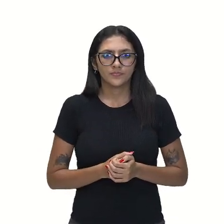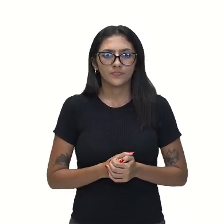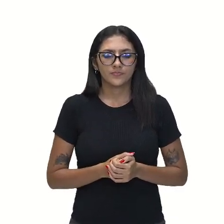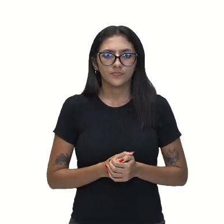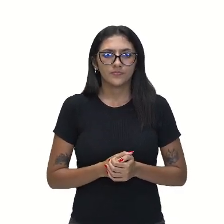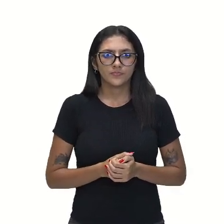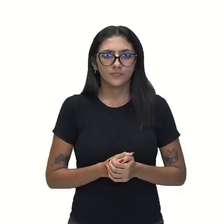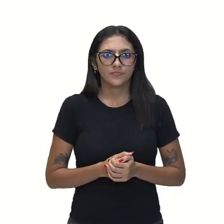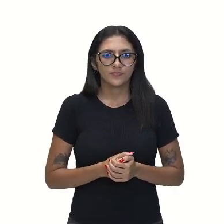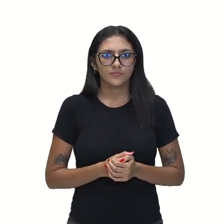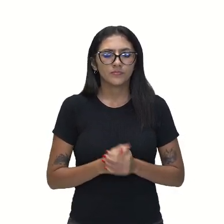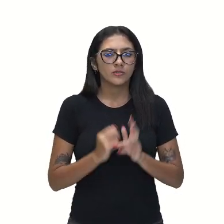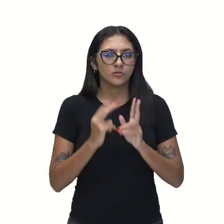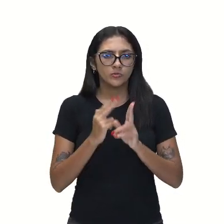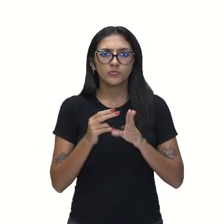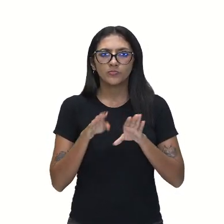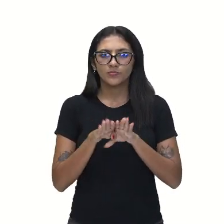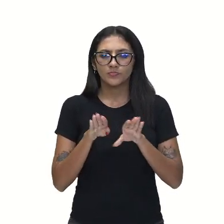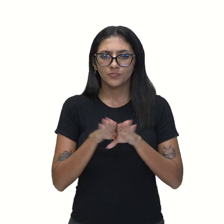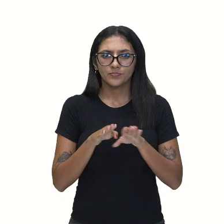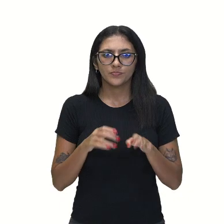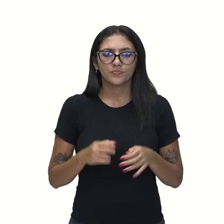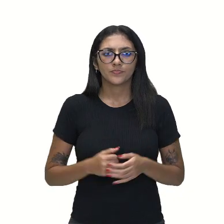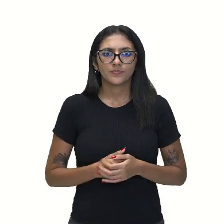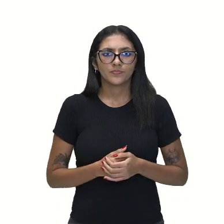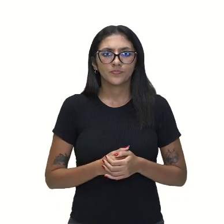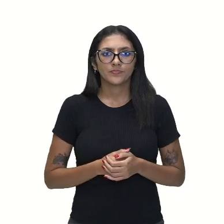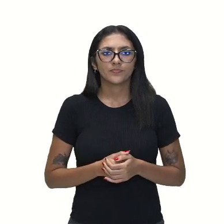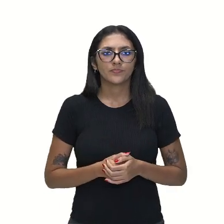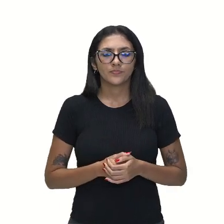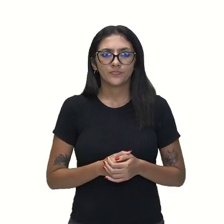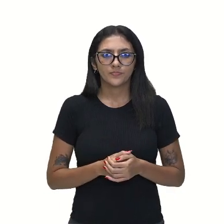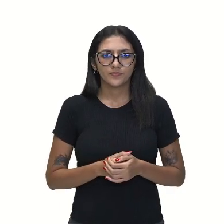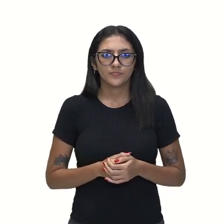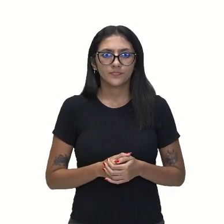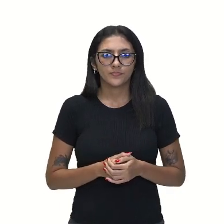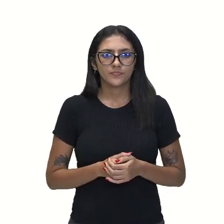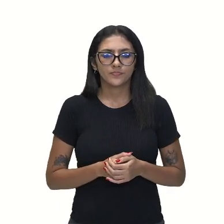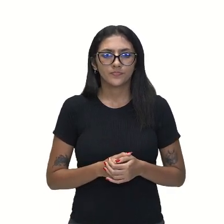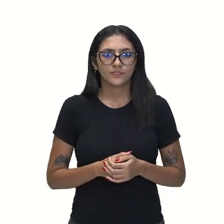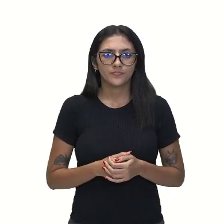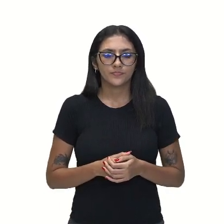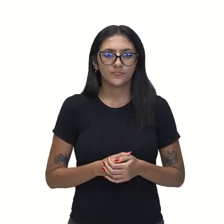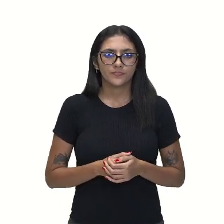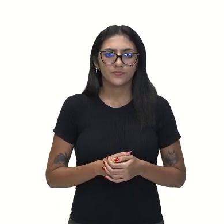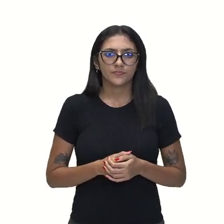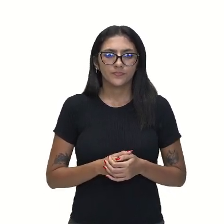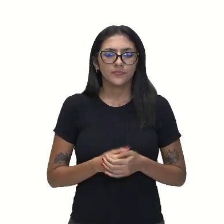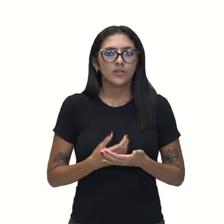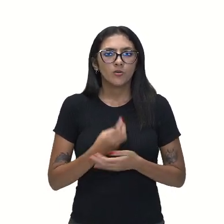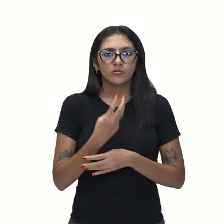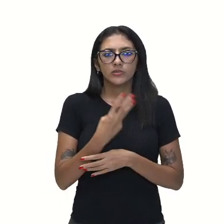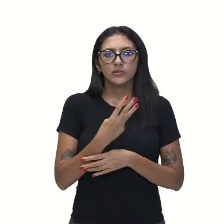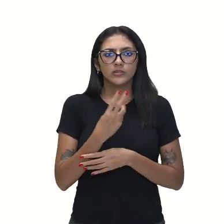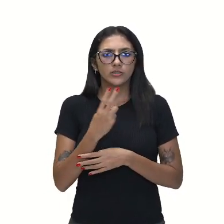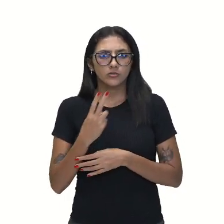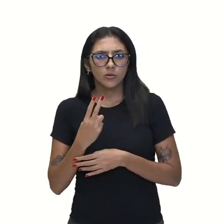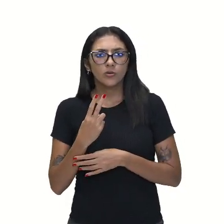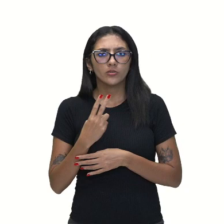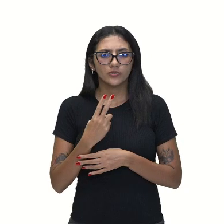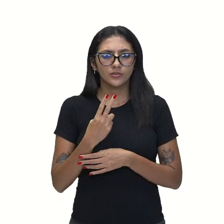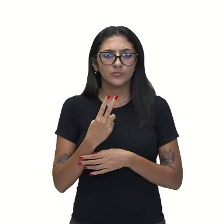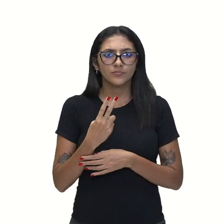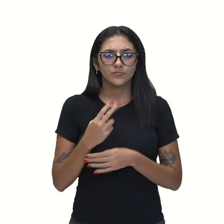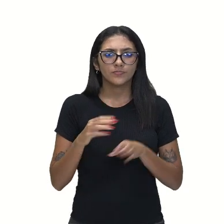Mesma coisa aqui com o 32, tá? Mesma coisa com o 32. Então, 32